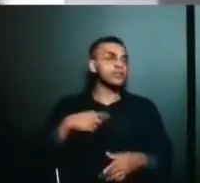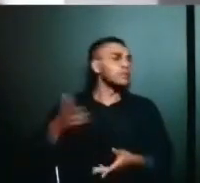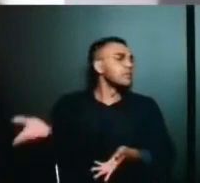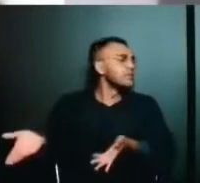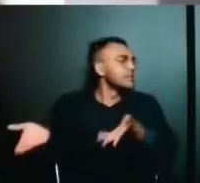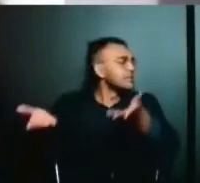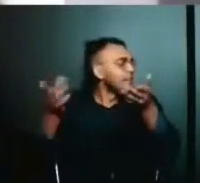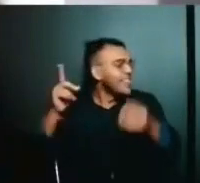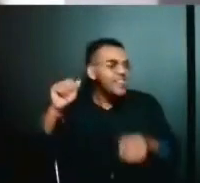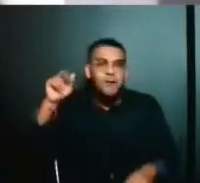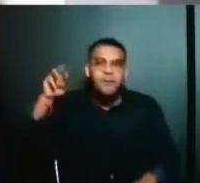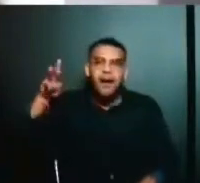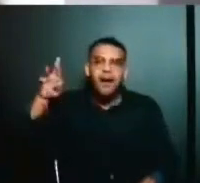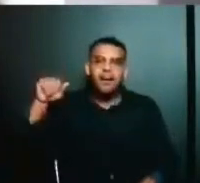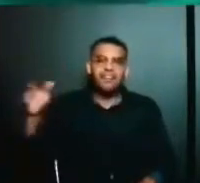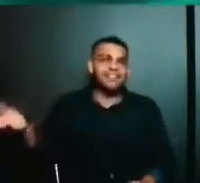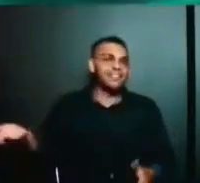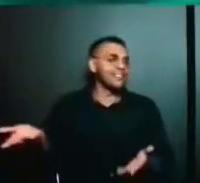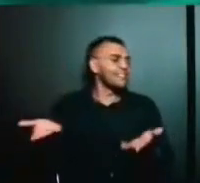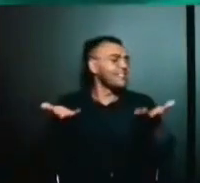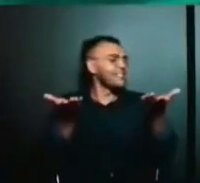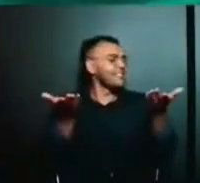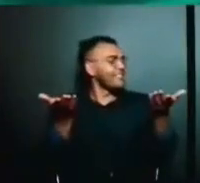ministra. Uhul.